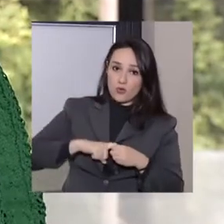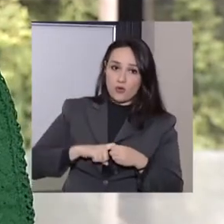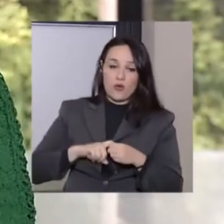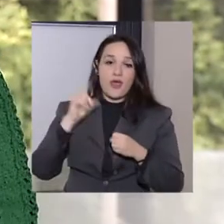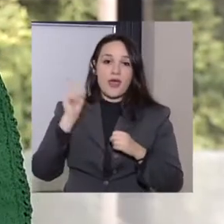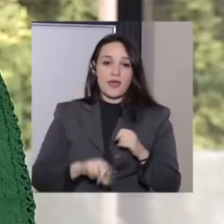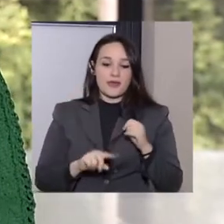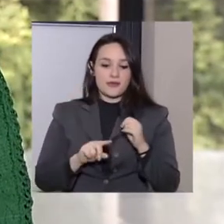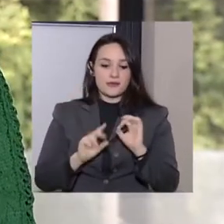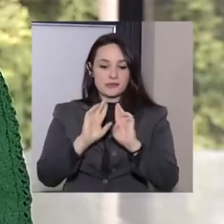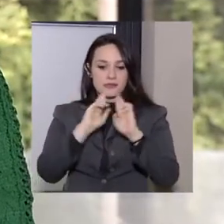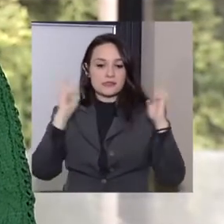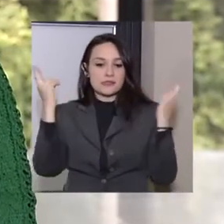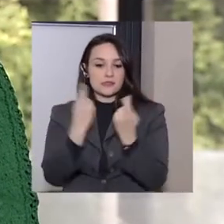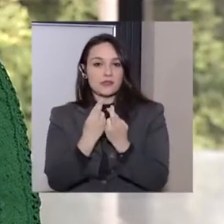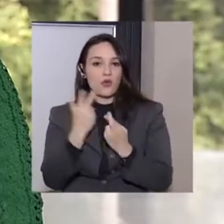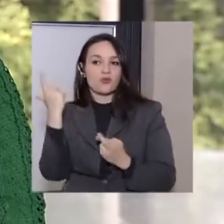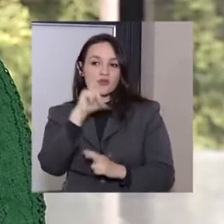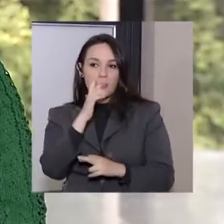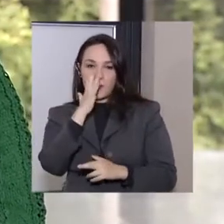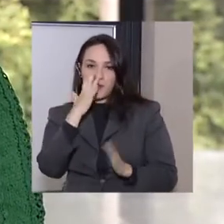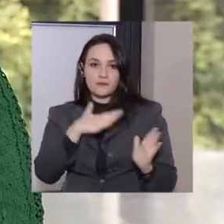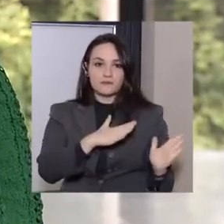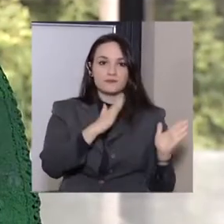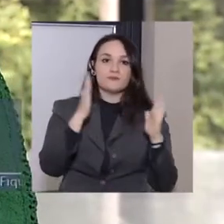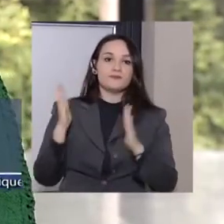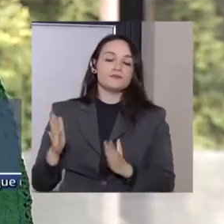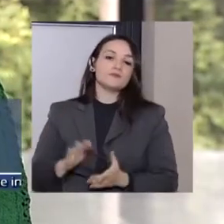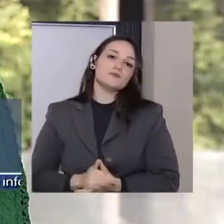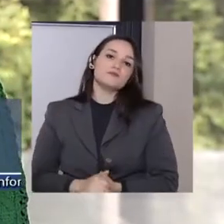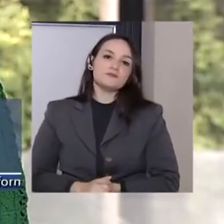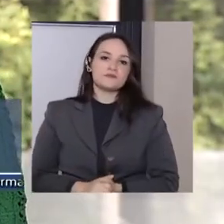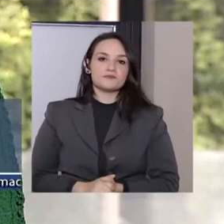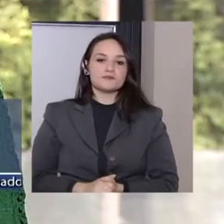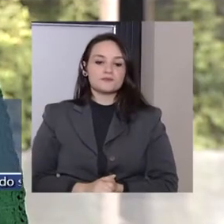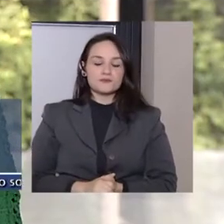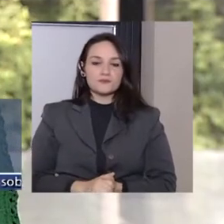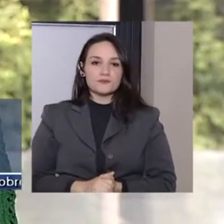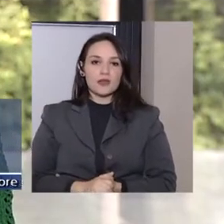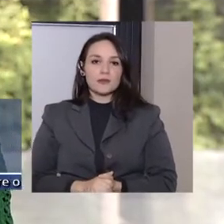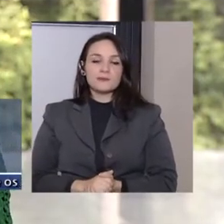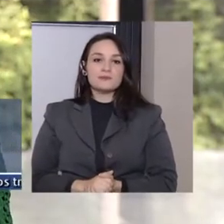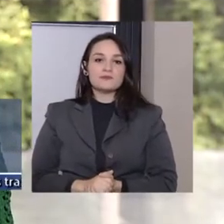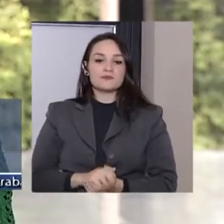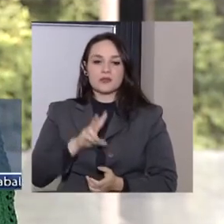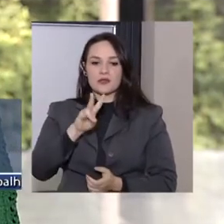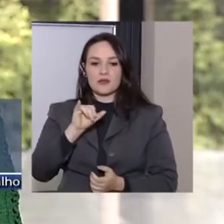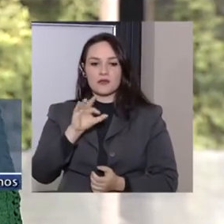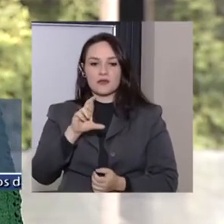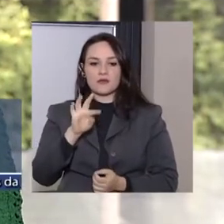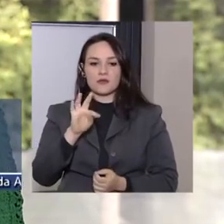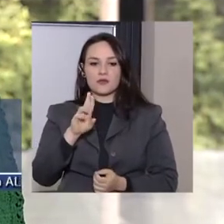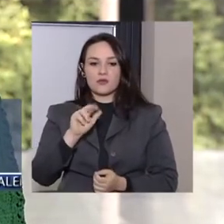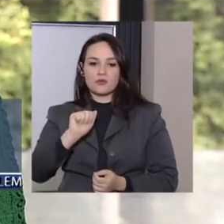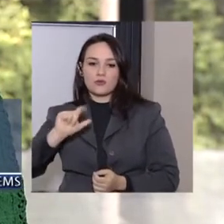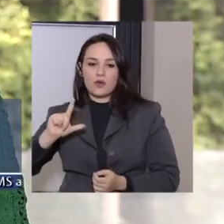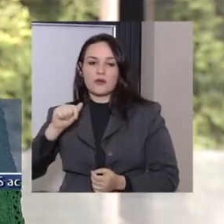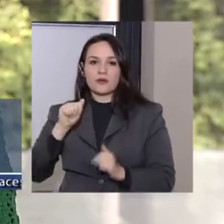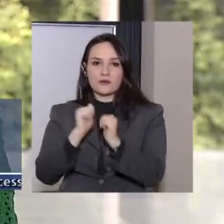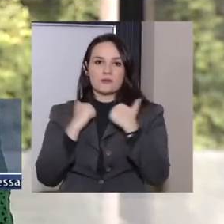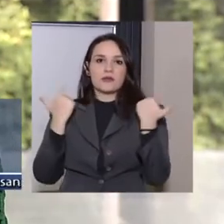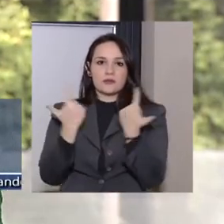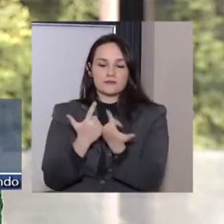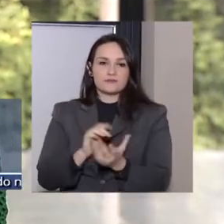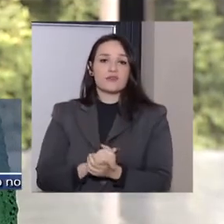pré-sessão, né, da primeira sessão solene, virtual. aqui da Assembleia Legislativa de Mato Grosso do Sul,